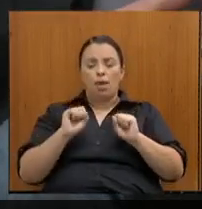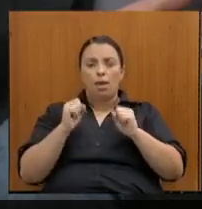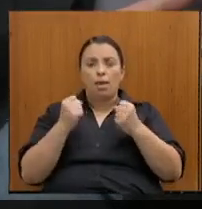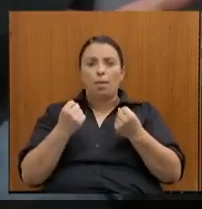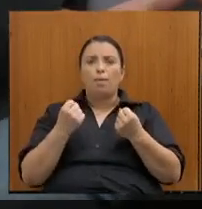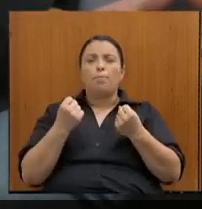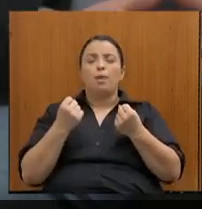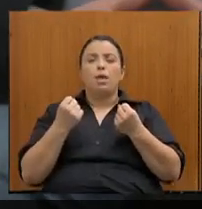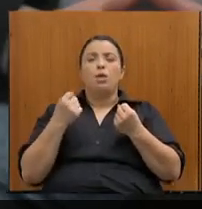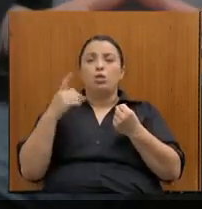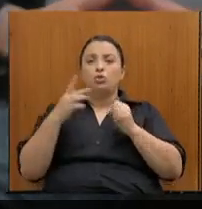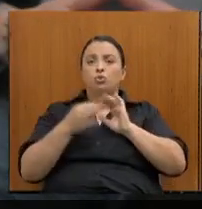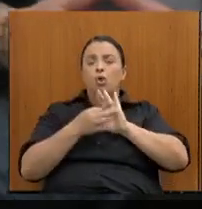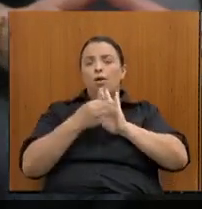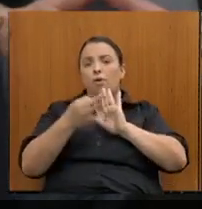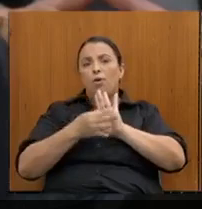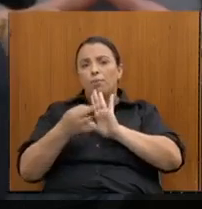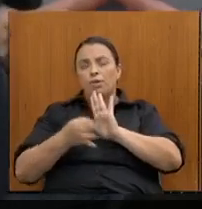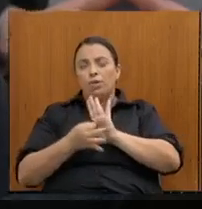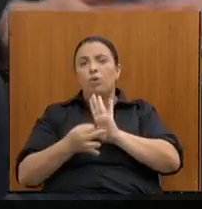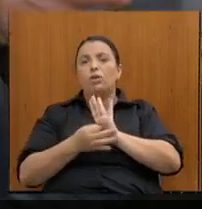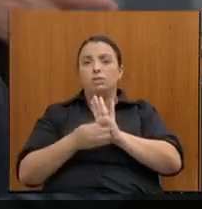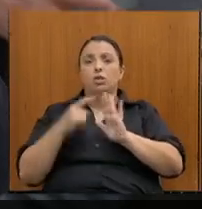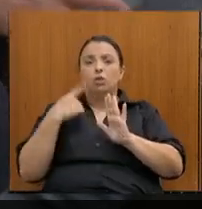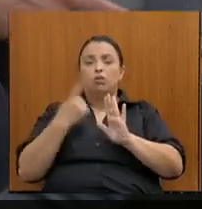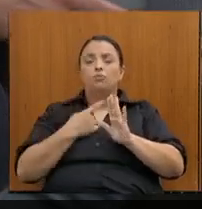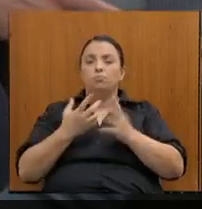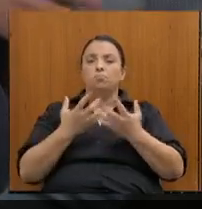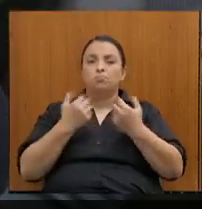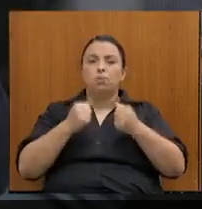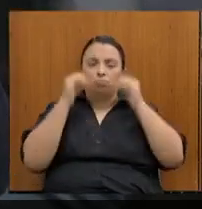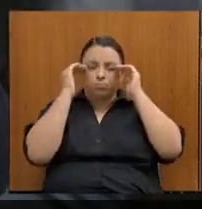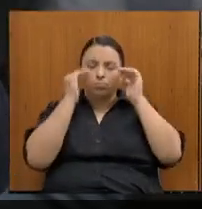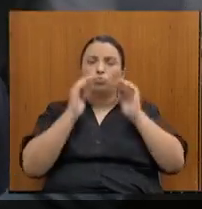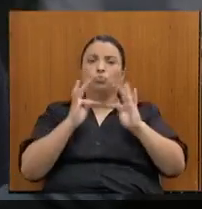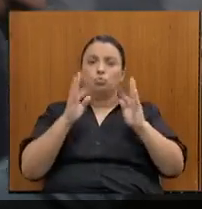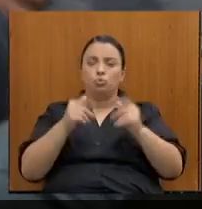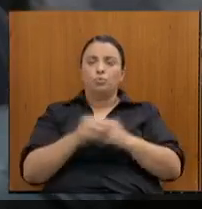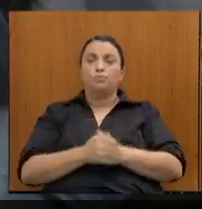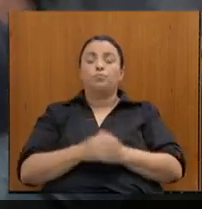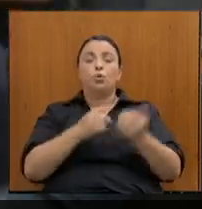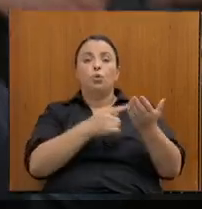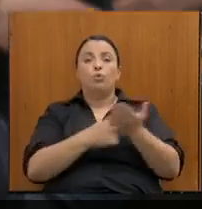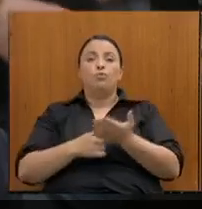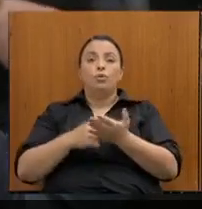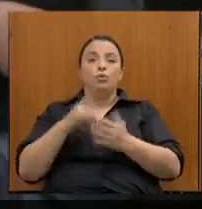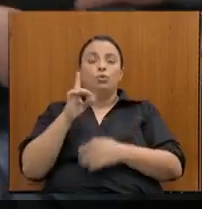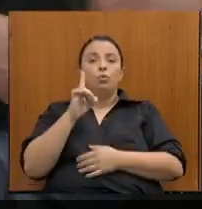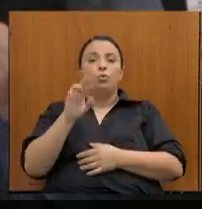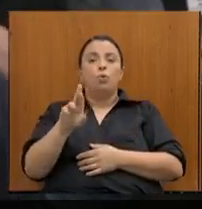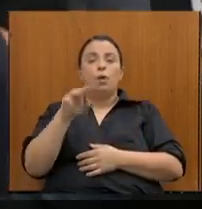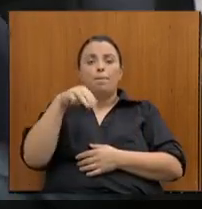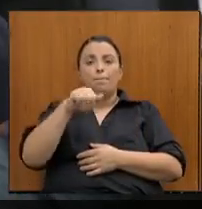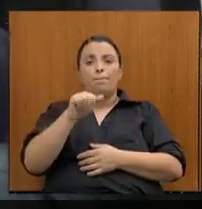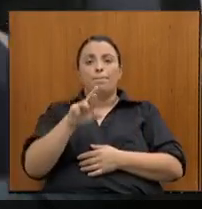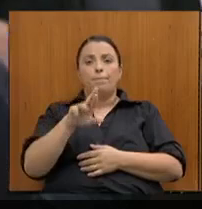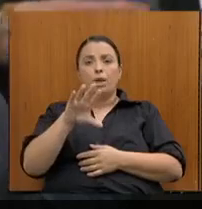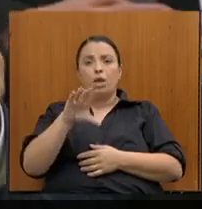sugestões e nós vamos levar todas avantis convido Doutor Marco Aurélio Oliveira Gibran para